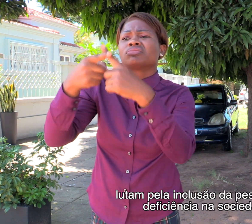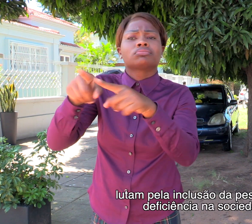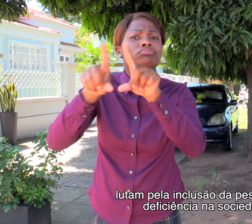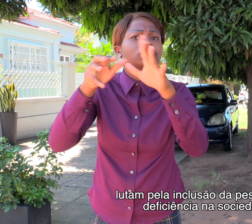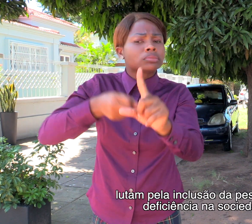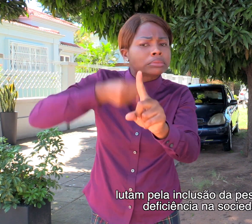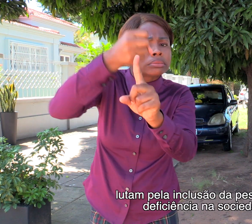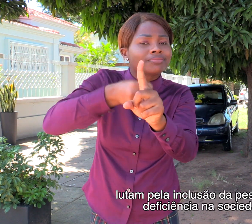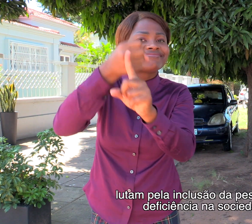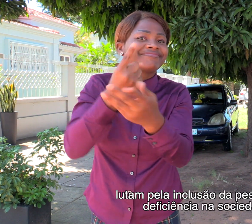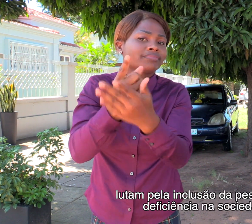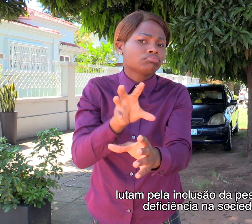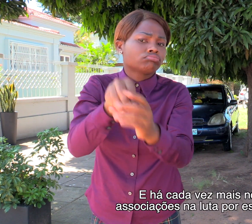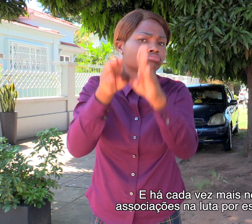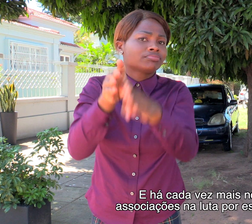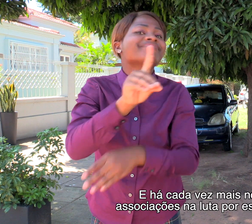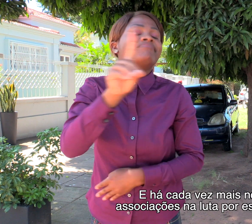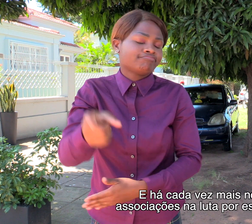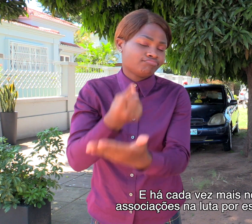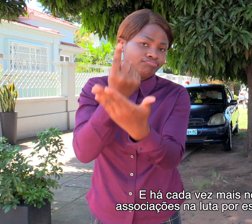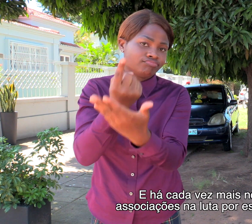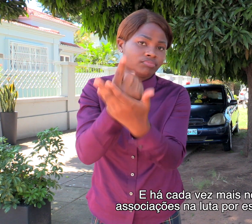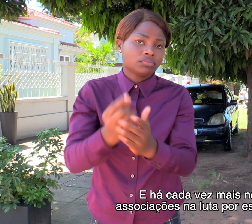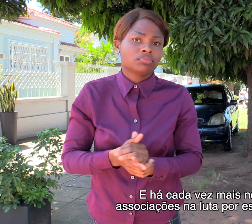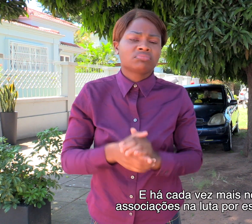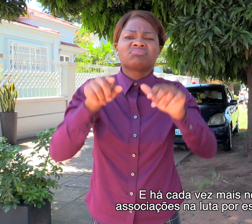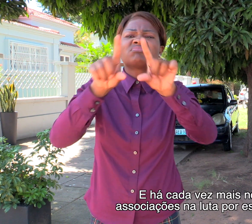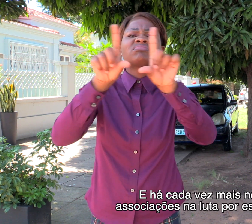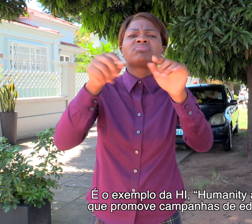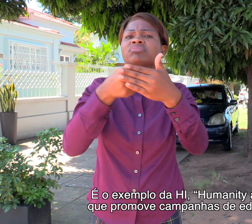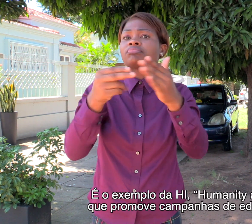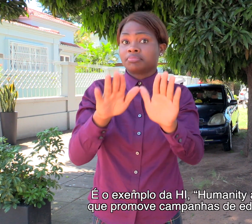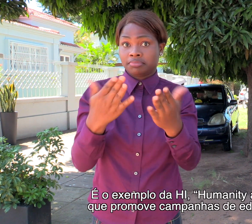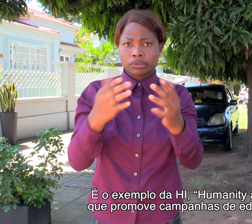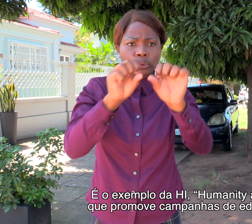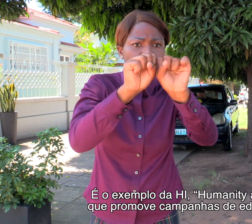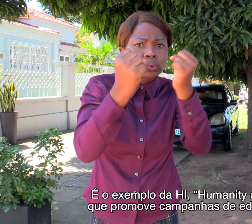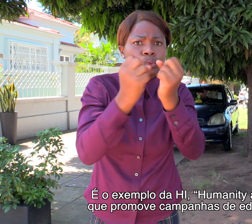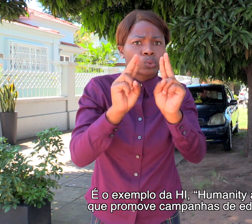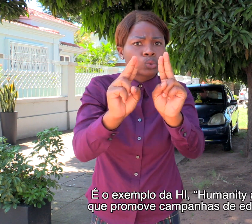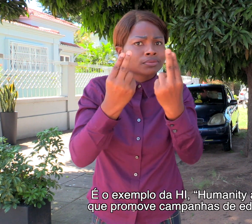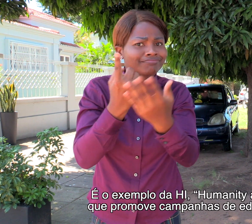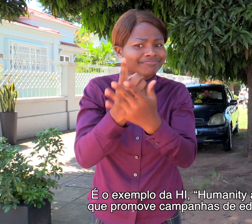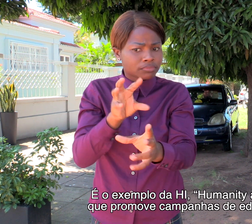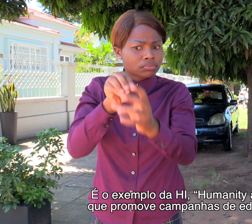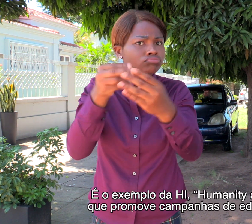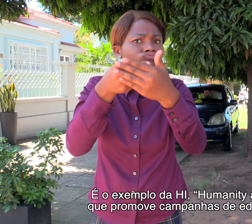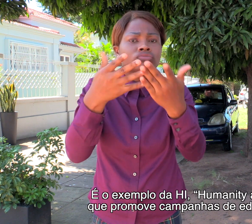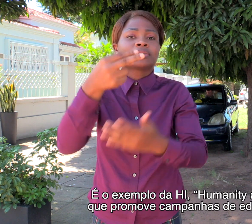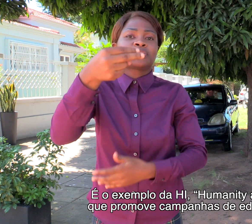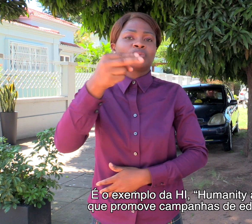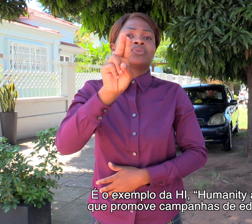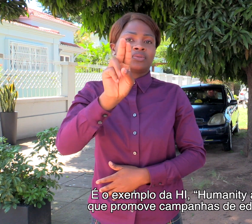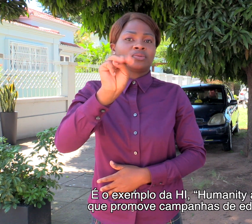pessoa com deficiência na sociedade. E há cada vez mais novas associações na luta por esta causa. É o exemplo da